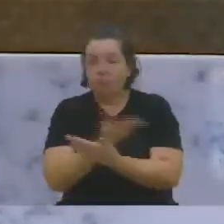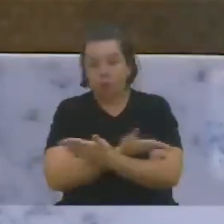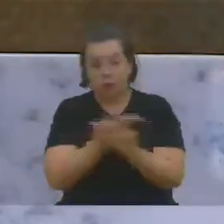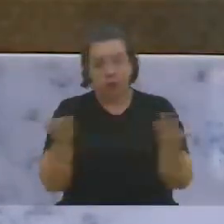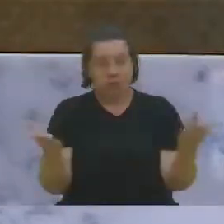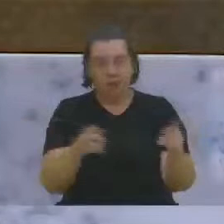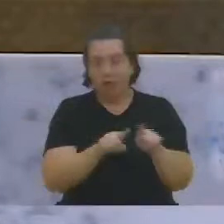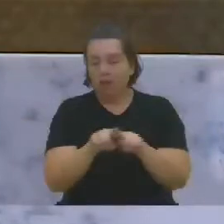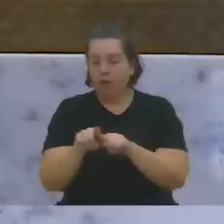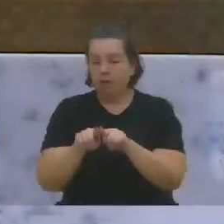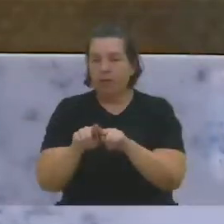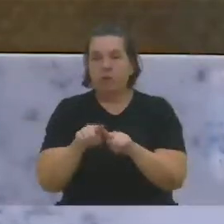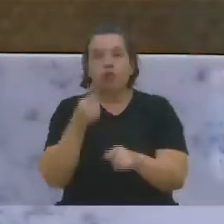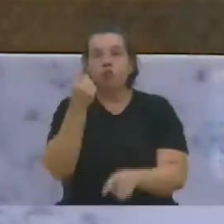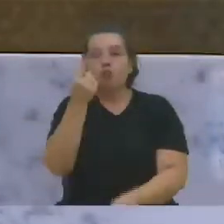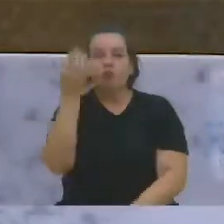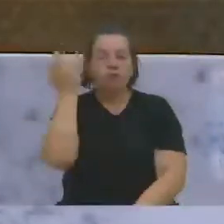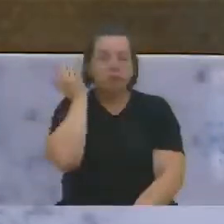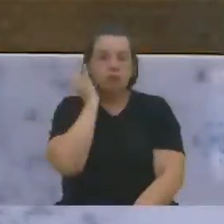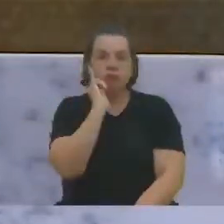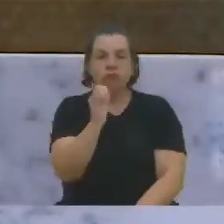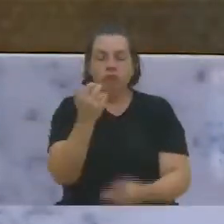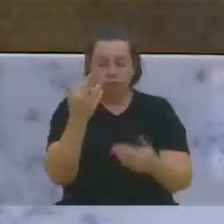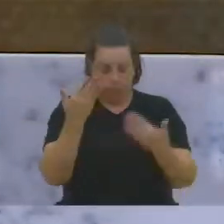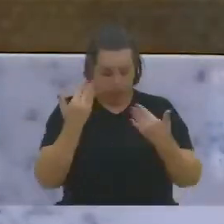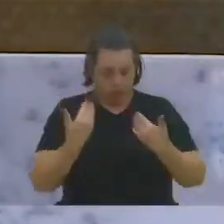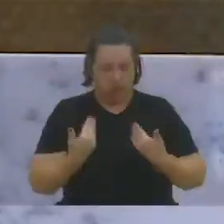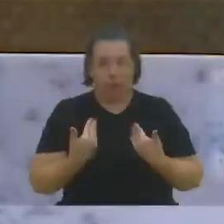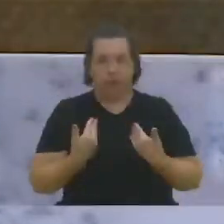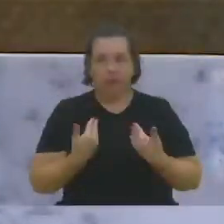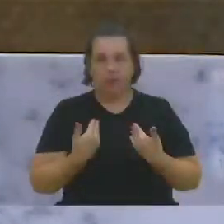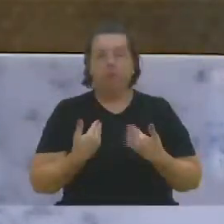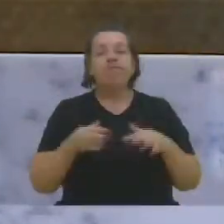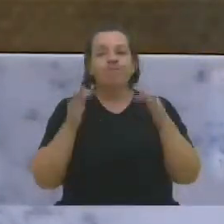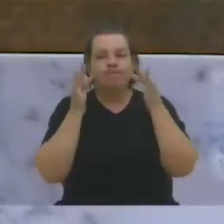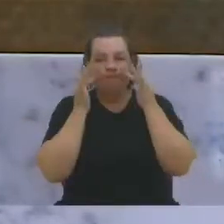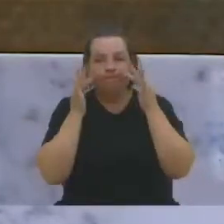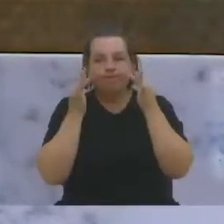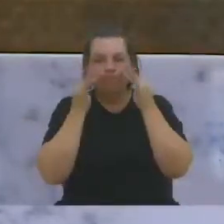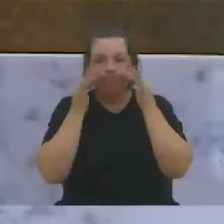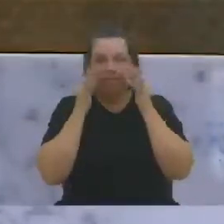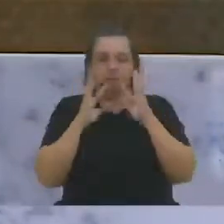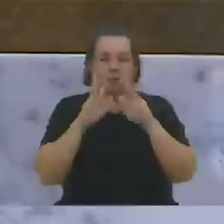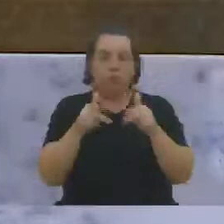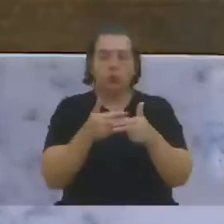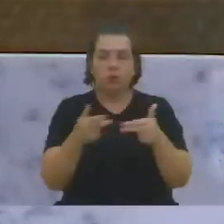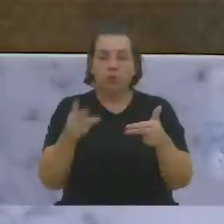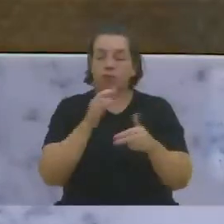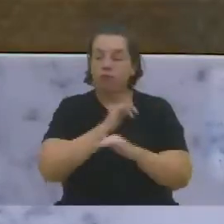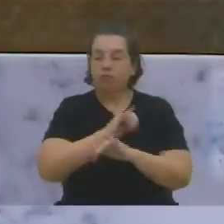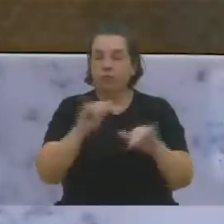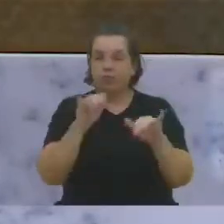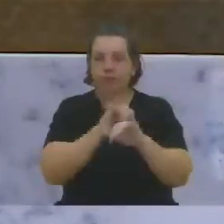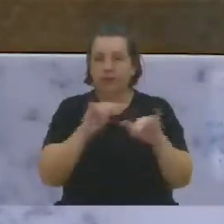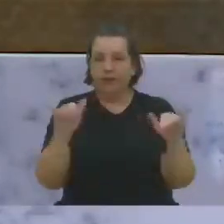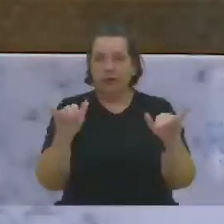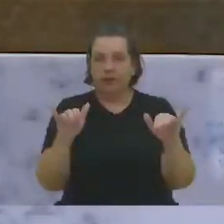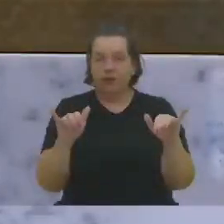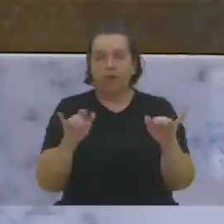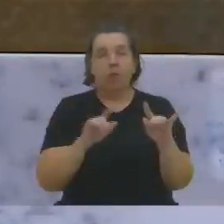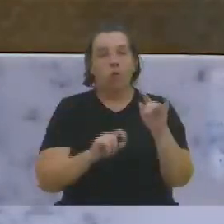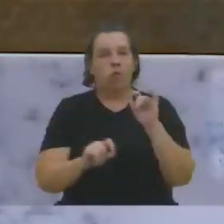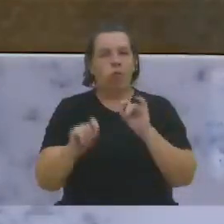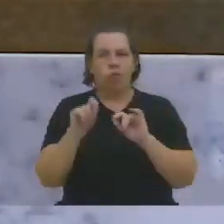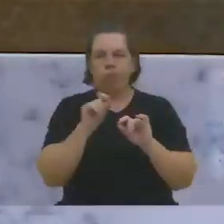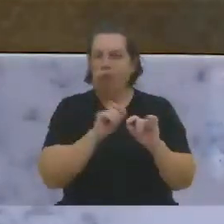irmãos um profeta como eu. Escutai tudo o que ele vos disser. Quem